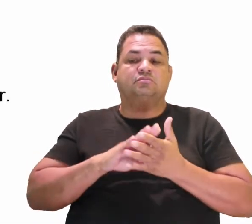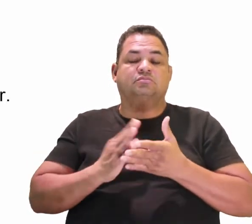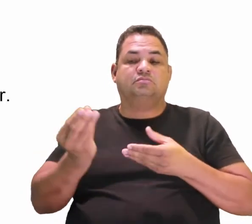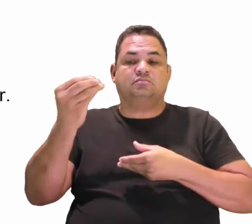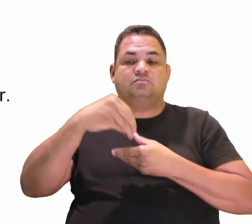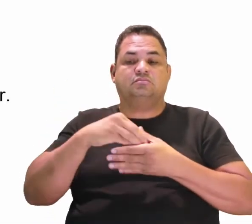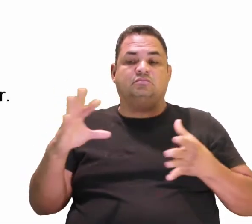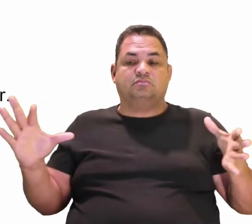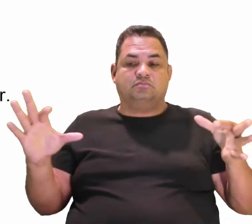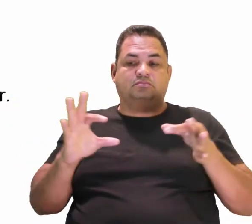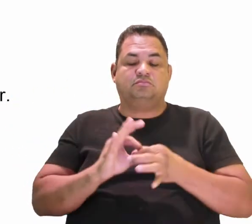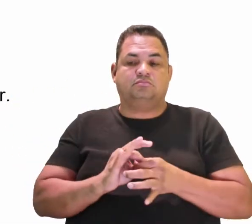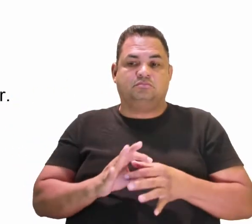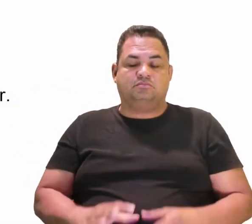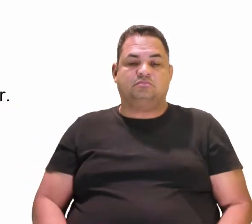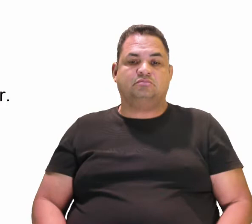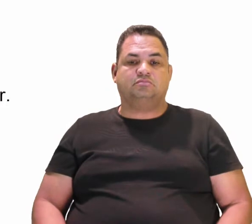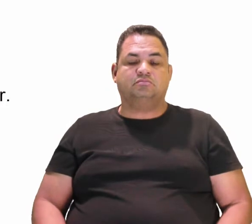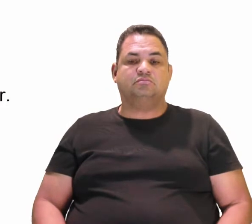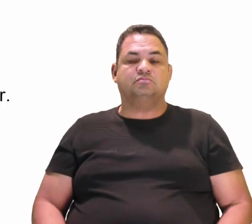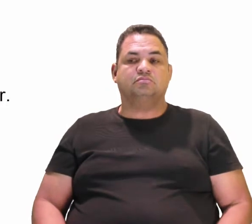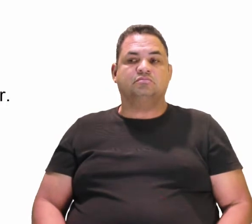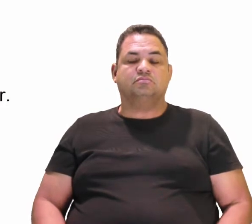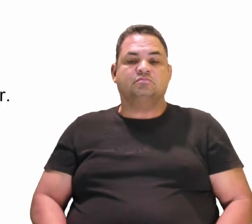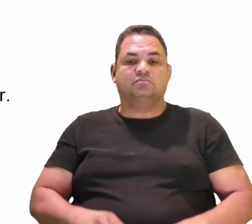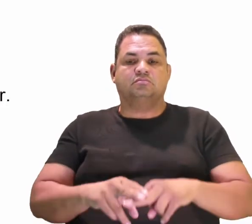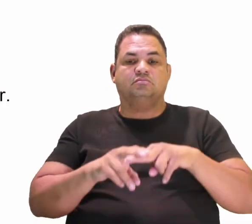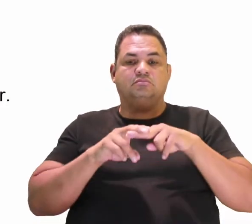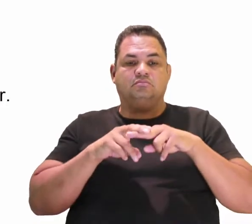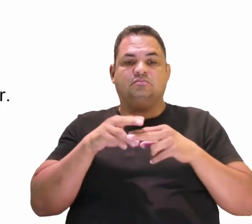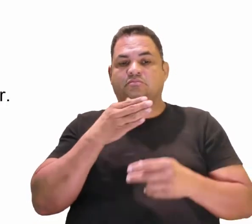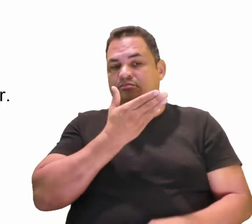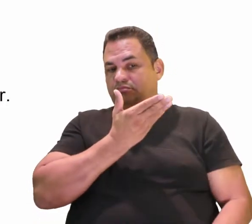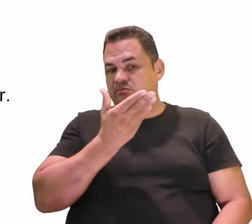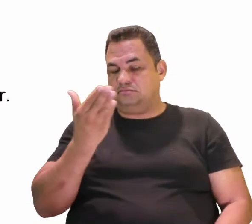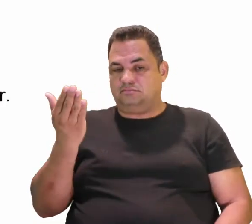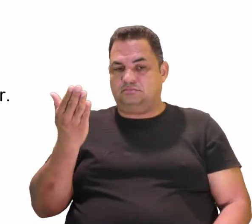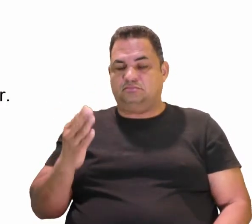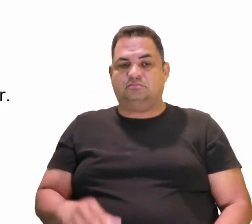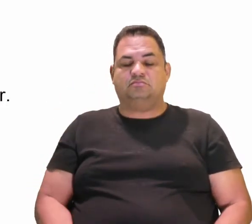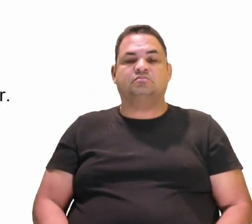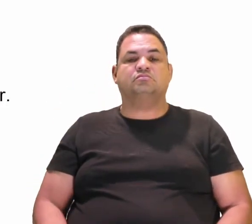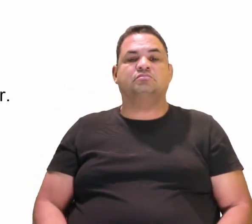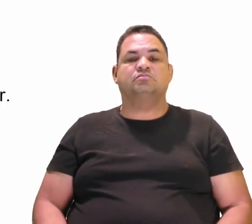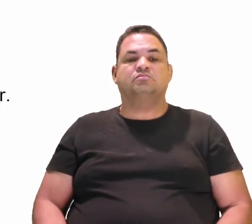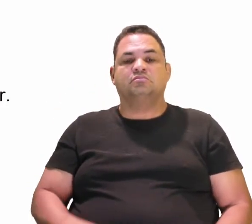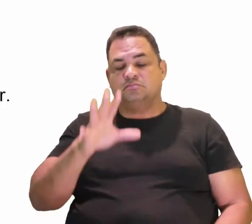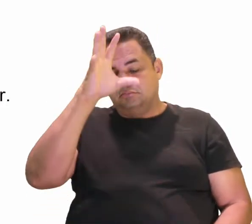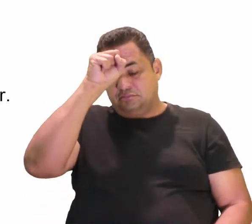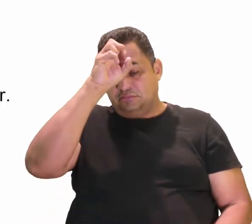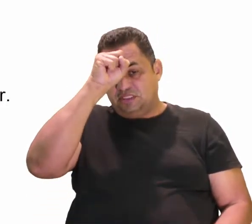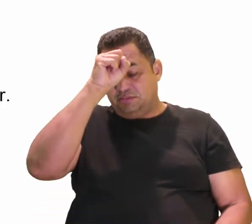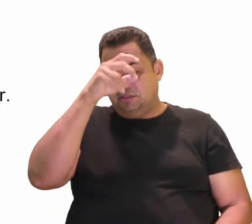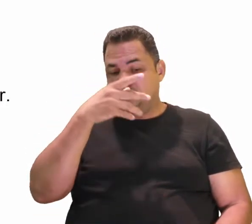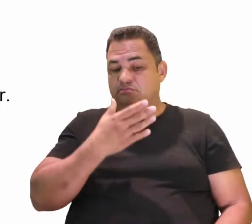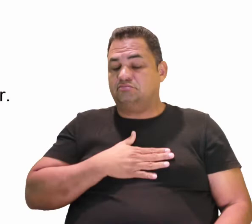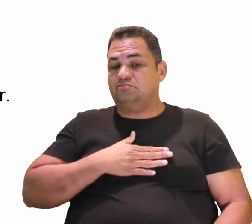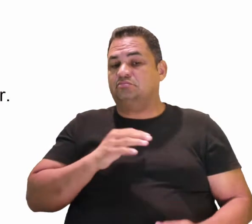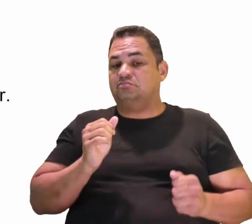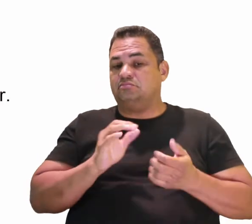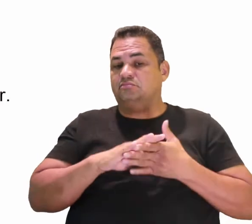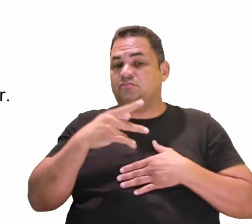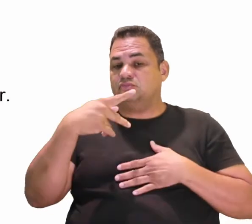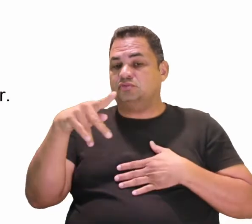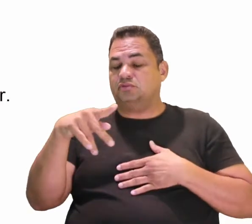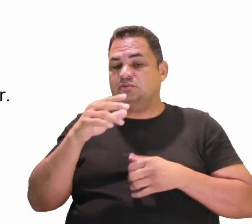contexto aqui. Então, por isso eu coloquei o learn. Então, aprenda com os seus, né? Não ficaria melhor